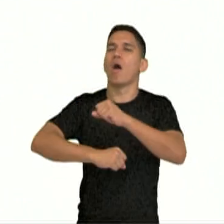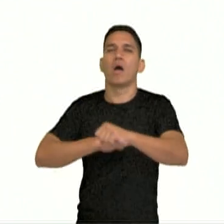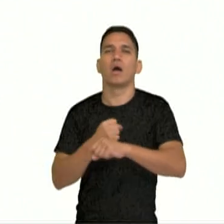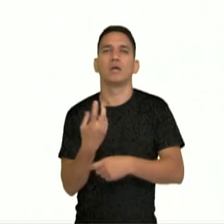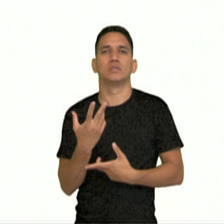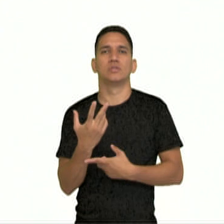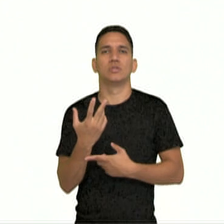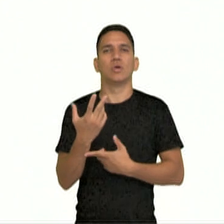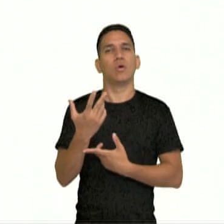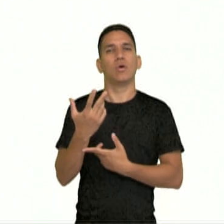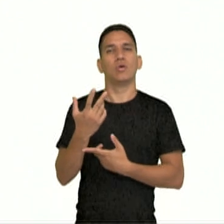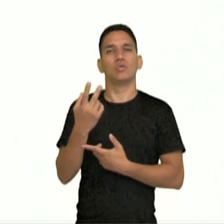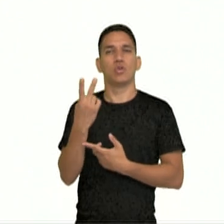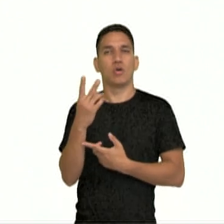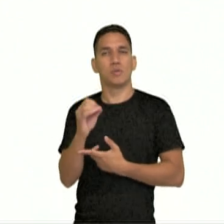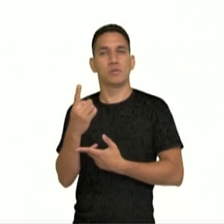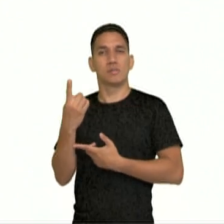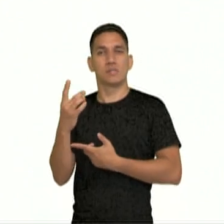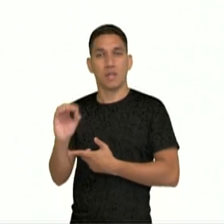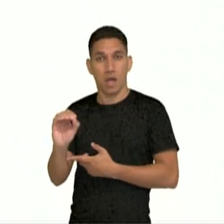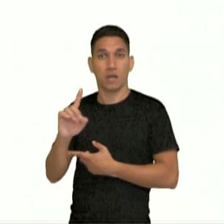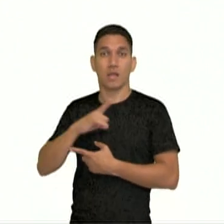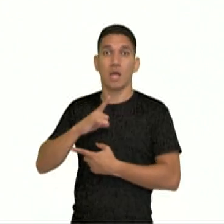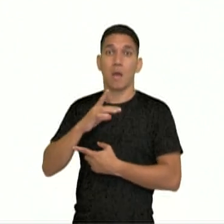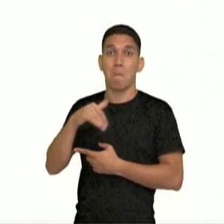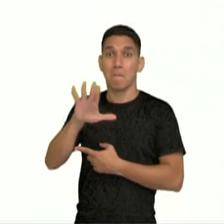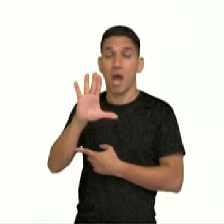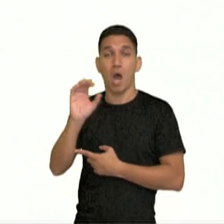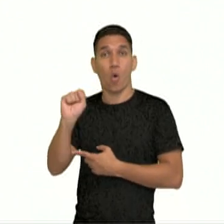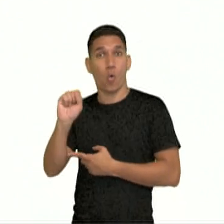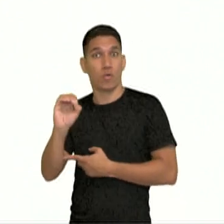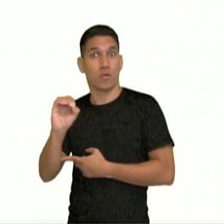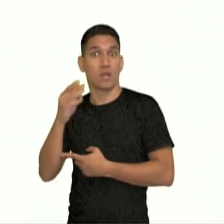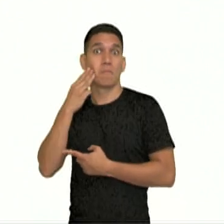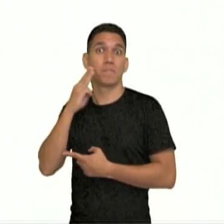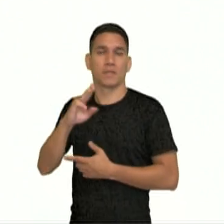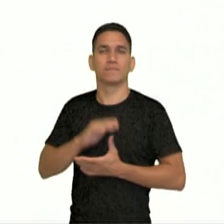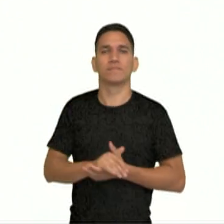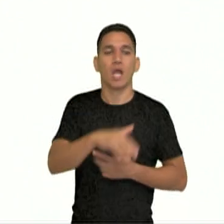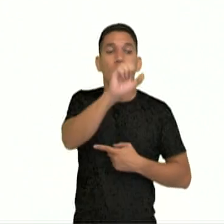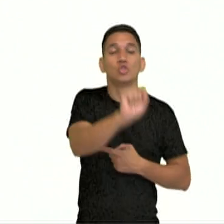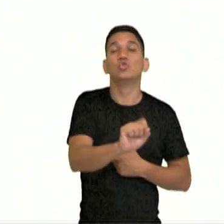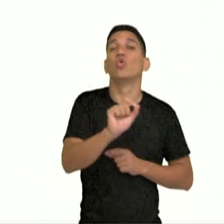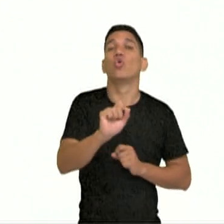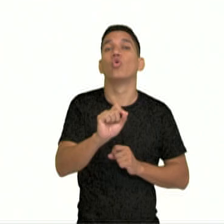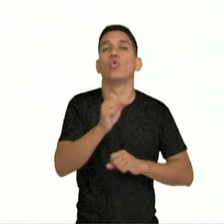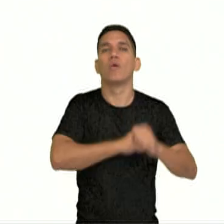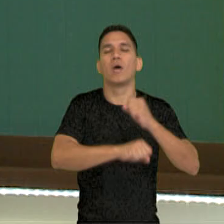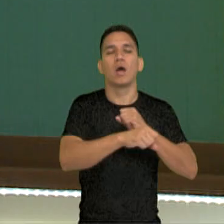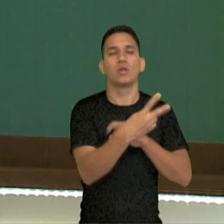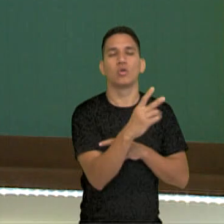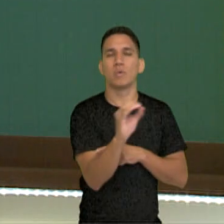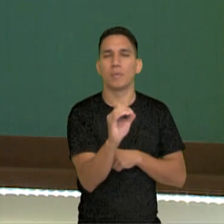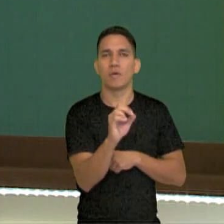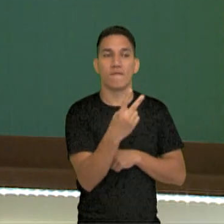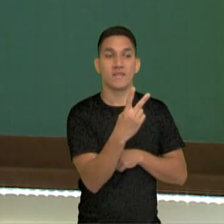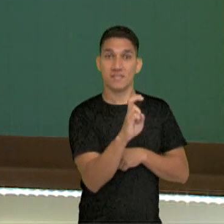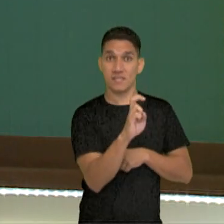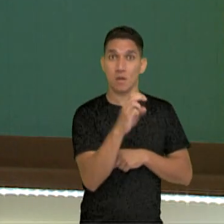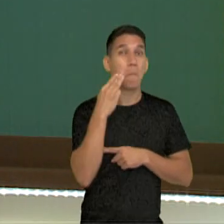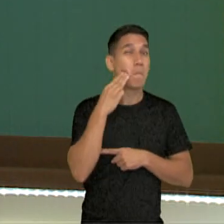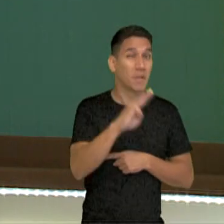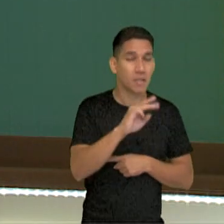80 milhões, um pouco mais, de habitantes. Na região sul, em 2000, 25 milhões. E